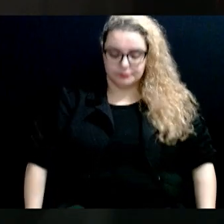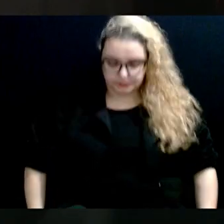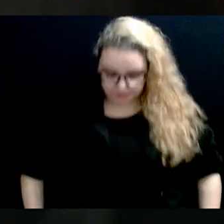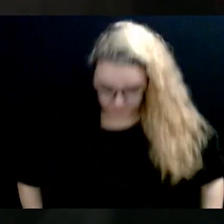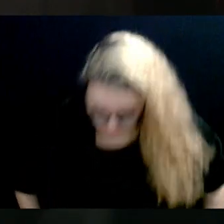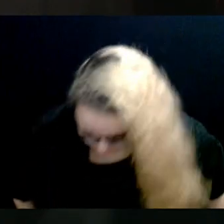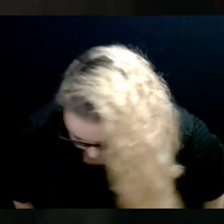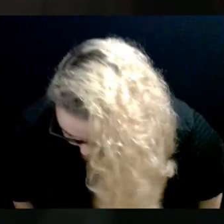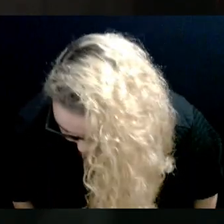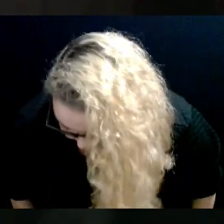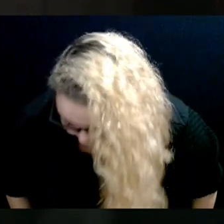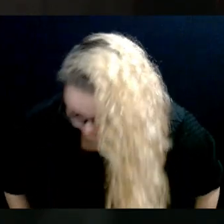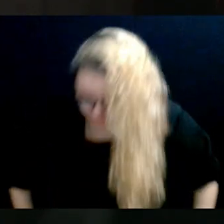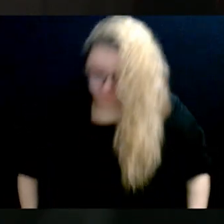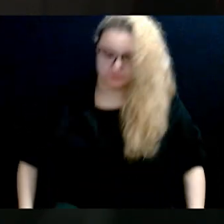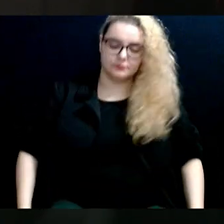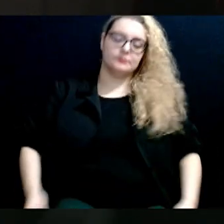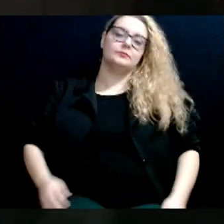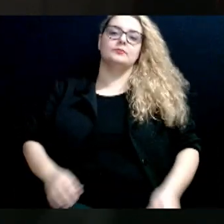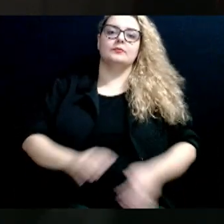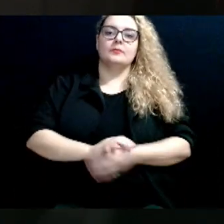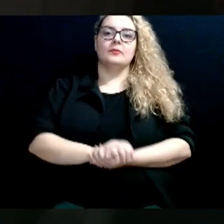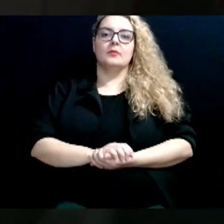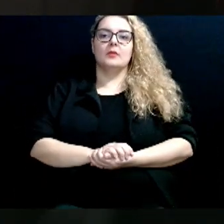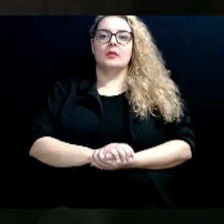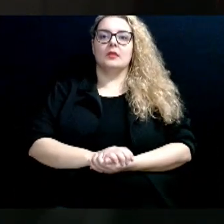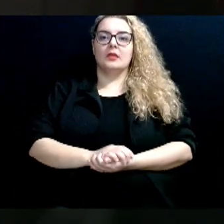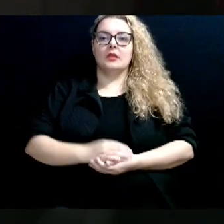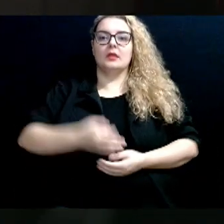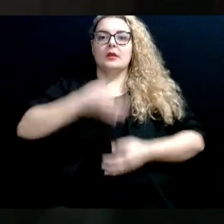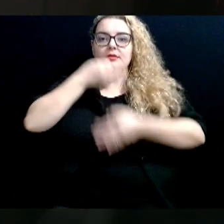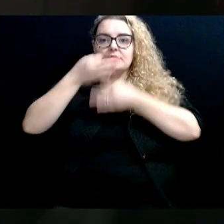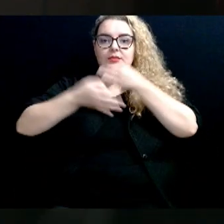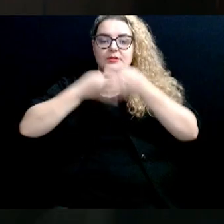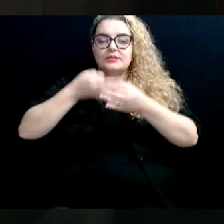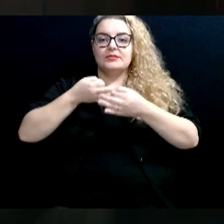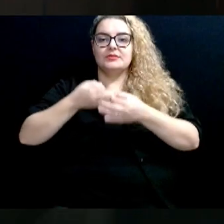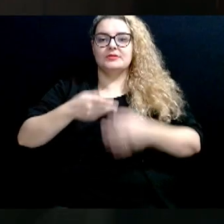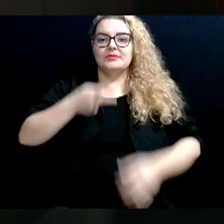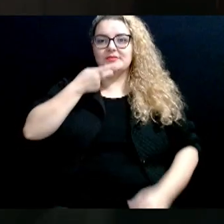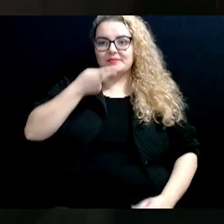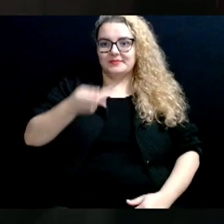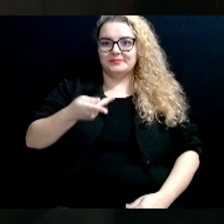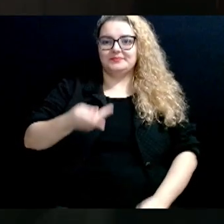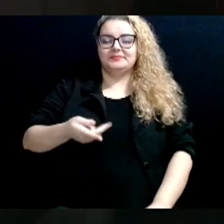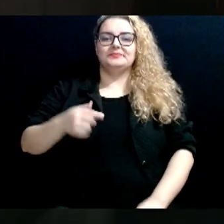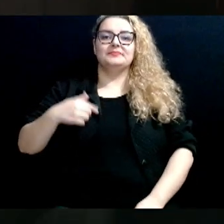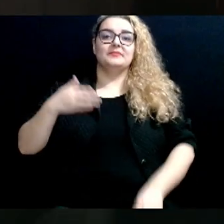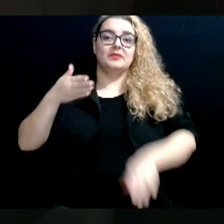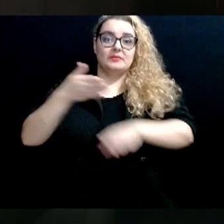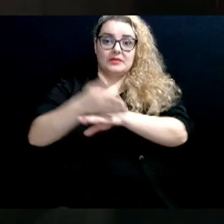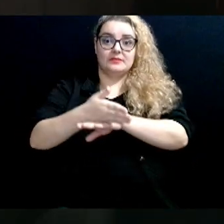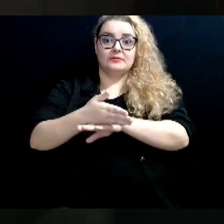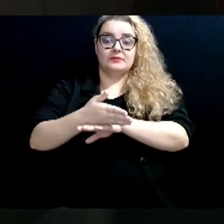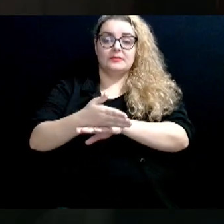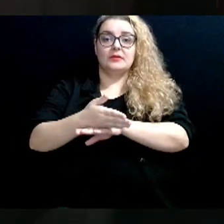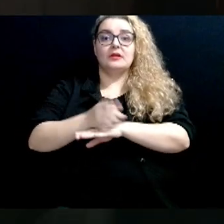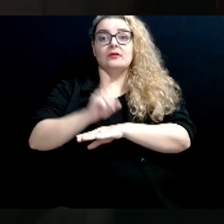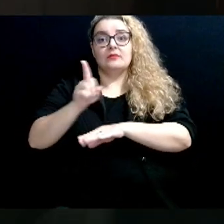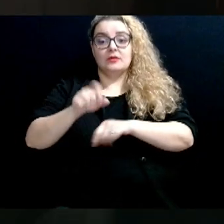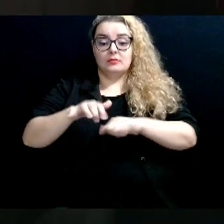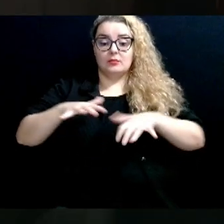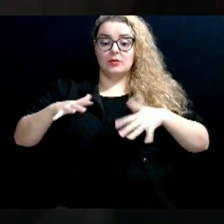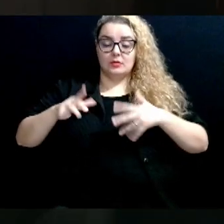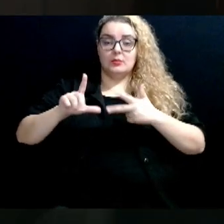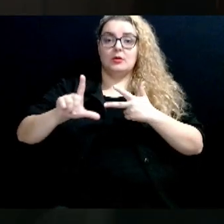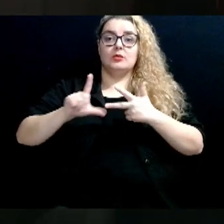isso, participe, dê a sua opinião, a sua sugestão. Para participar, basta você ir até o plenário da Câmara,